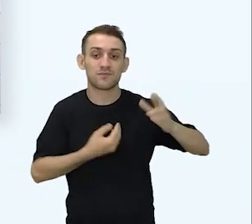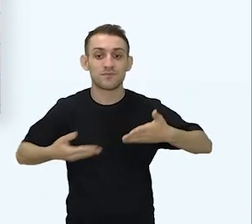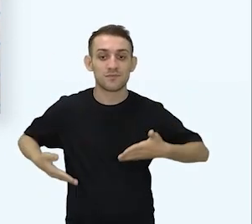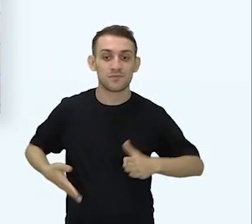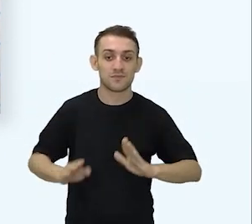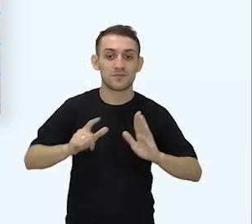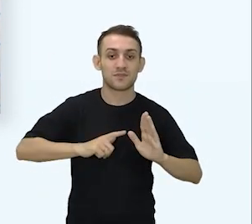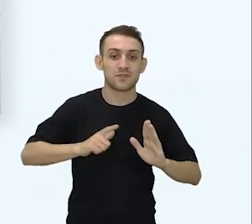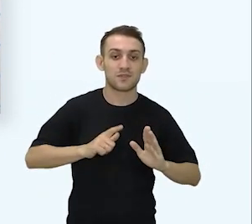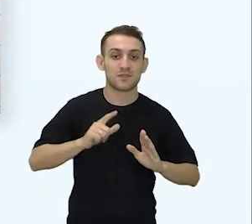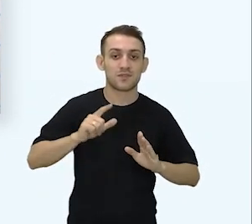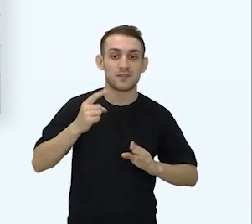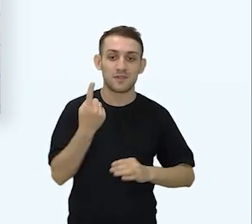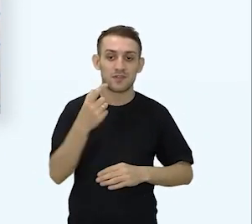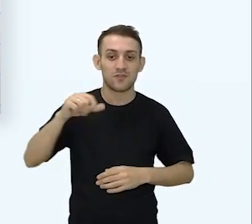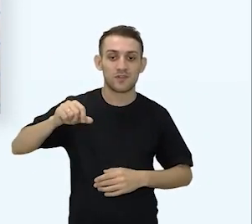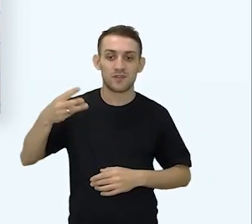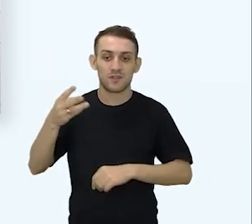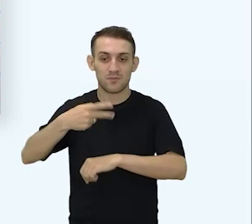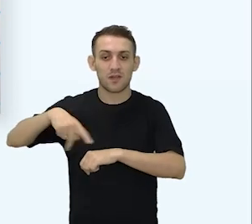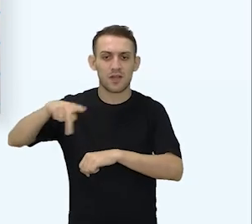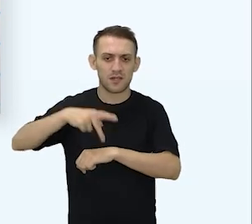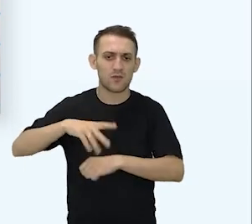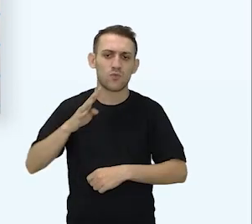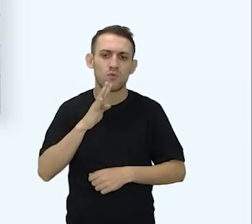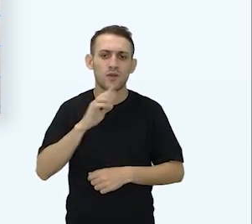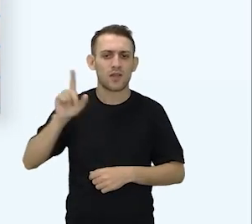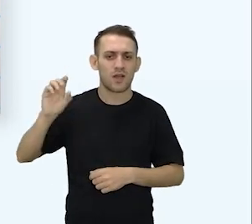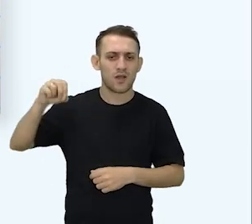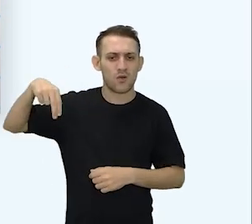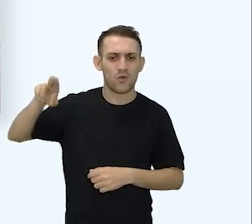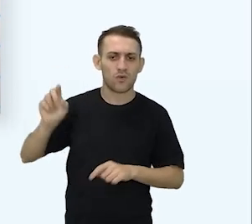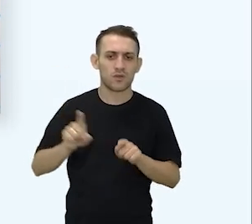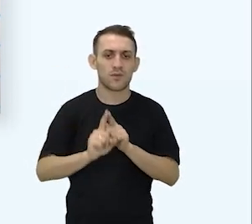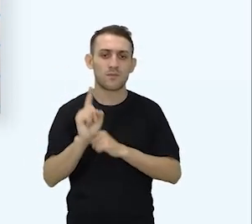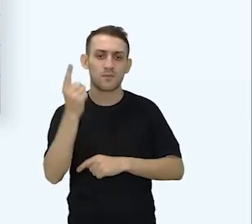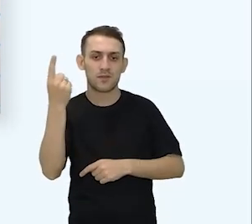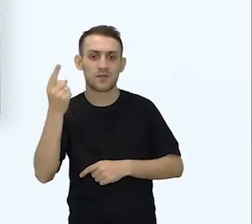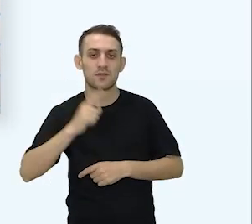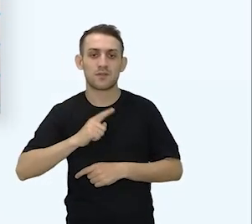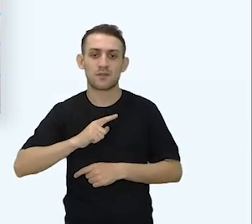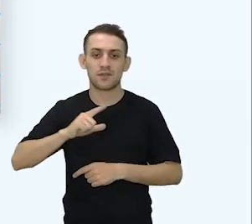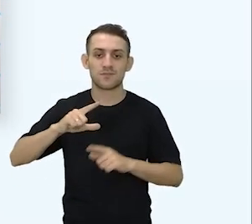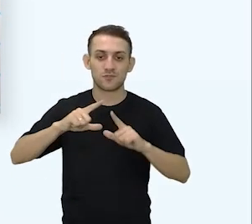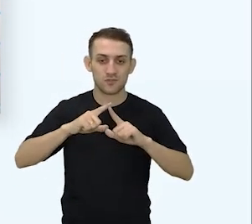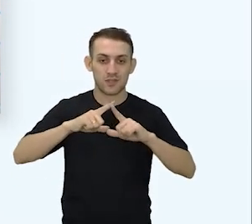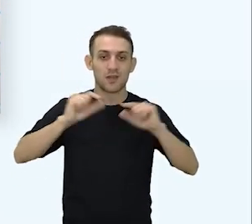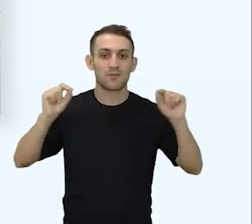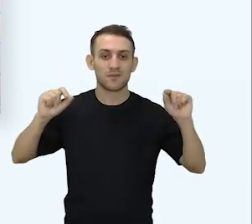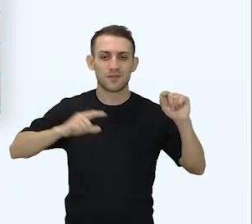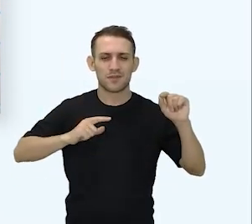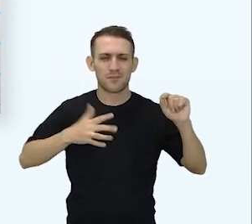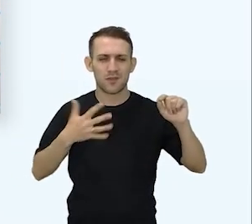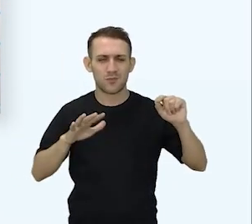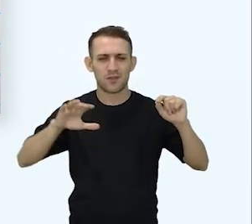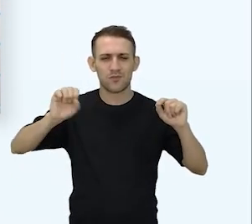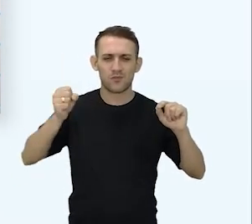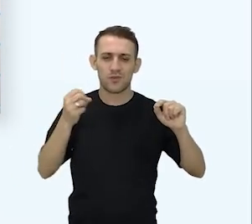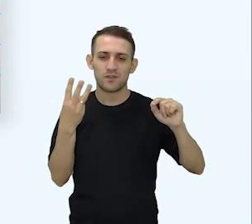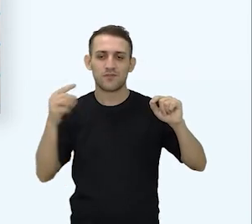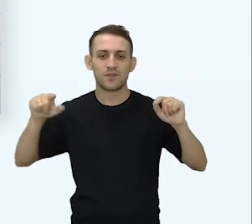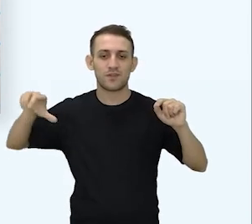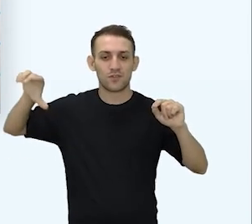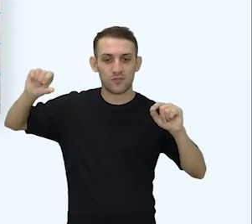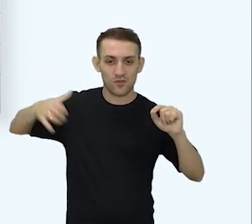entre os 193 países reconhecidos pela ONU. Em primeiro lugar está o Japão, com uma expectativa de vida de